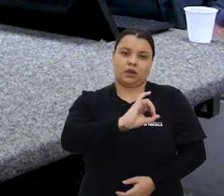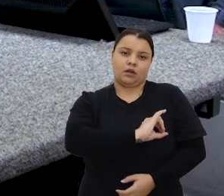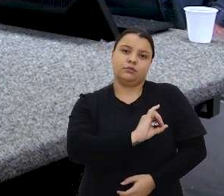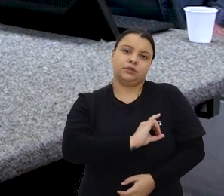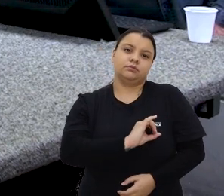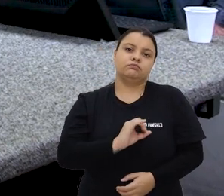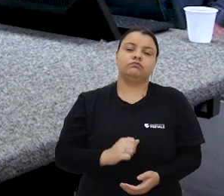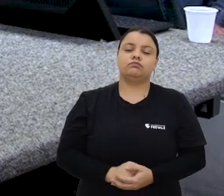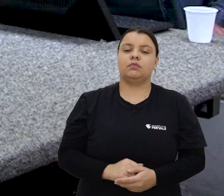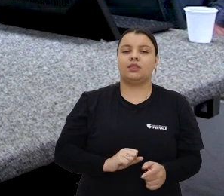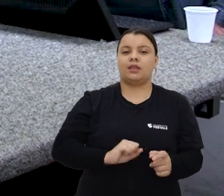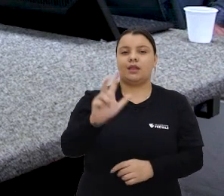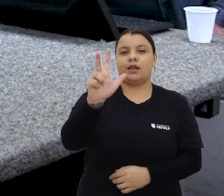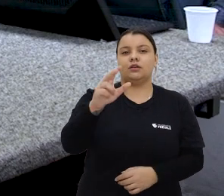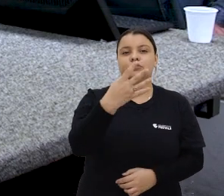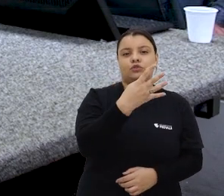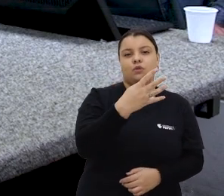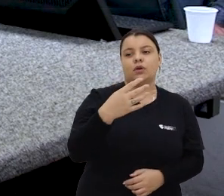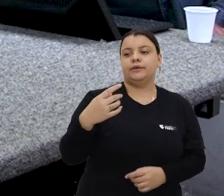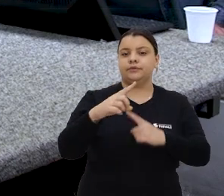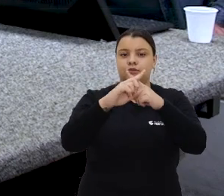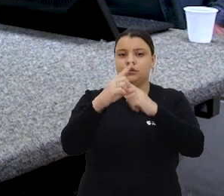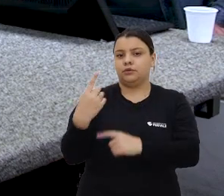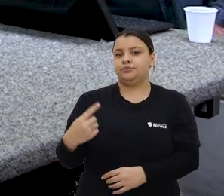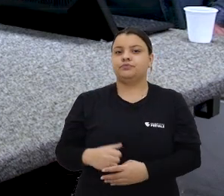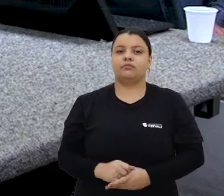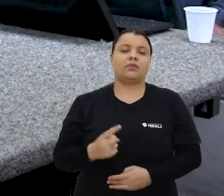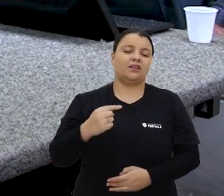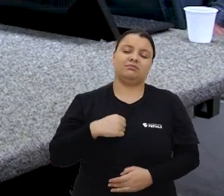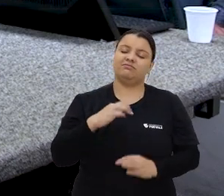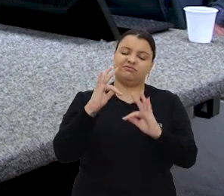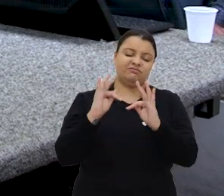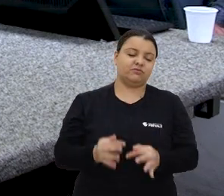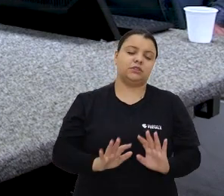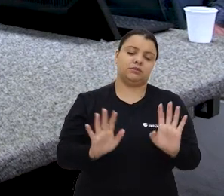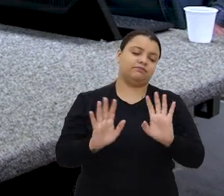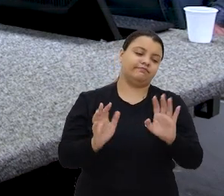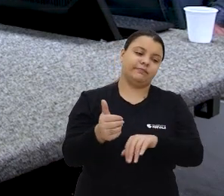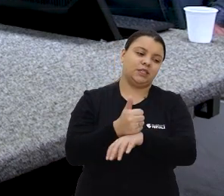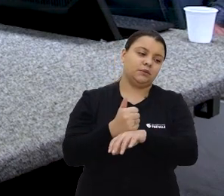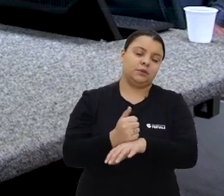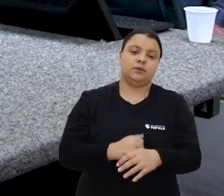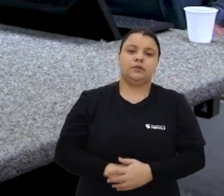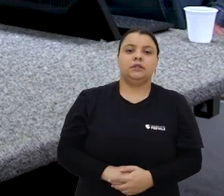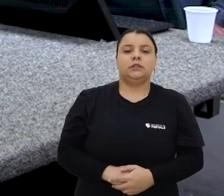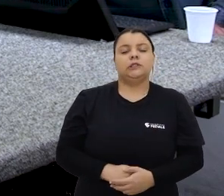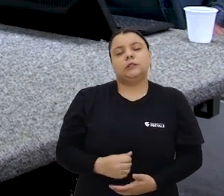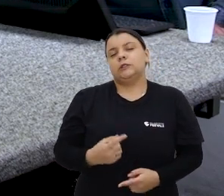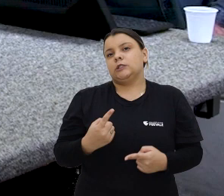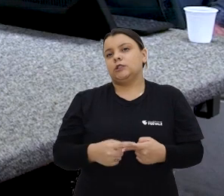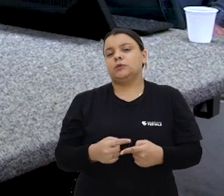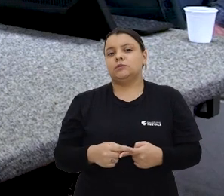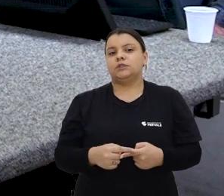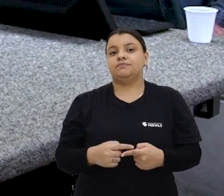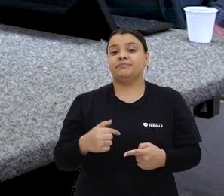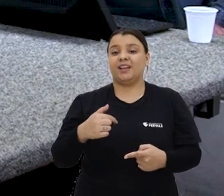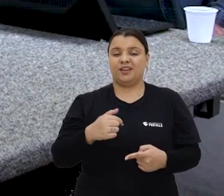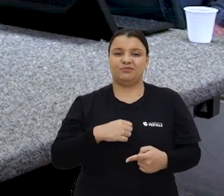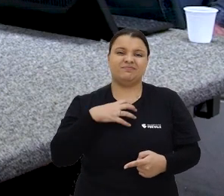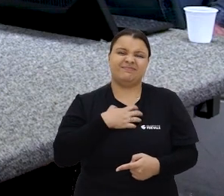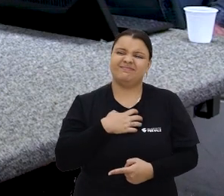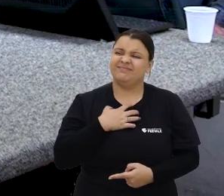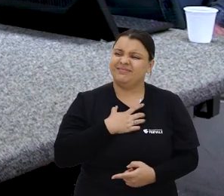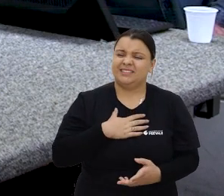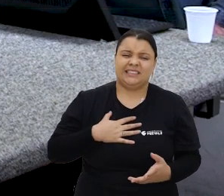gaúcho, ganhou de 4-1, e ali eu encerrei a minha carreira, porque prevaleceu o velho ditado, os incomodados que se retirem. E o